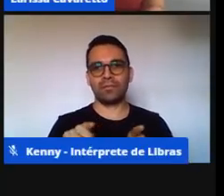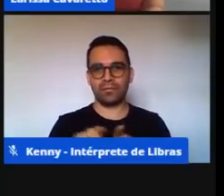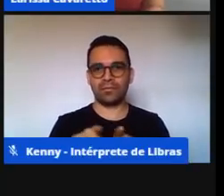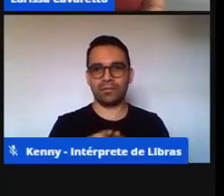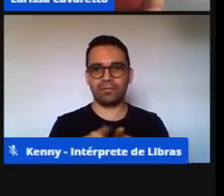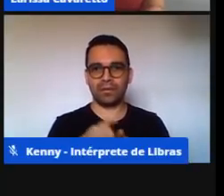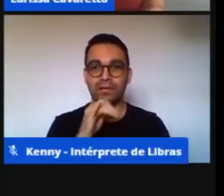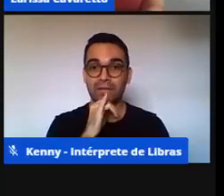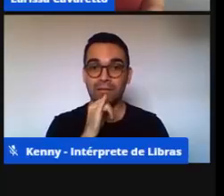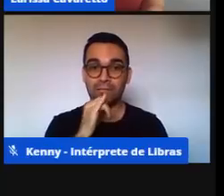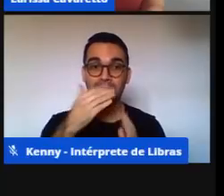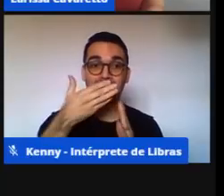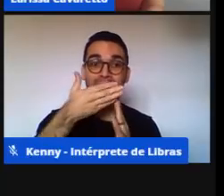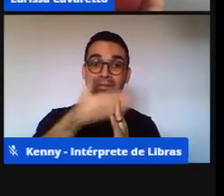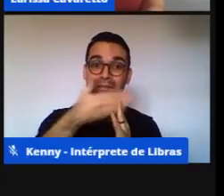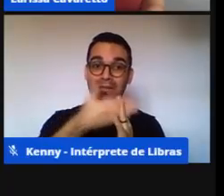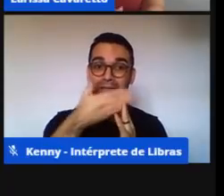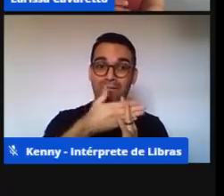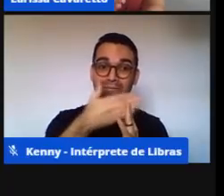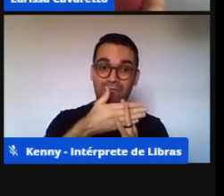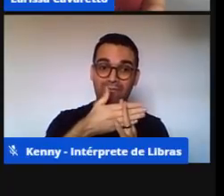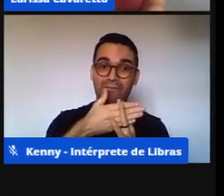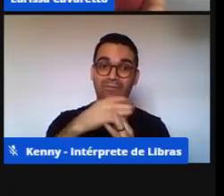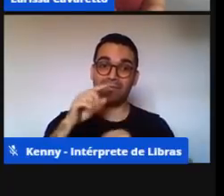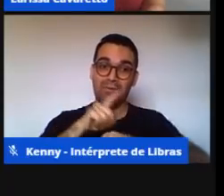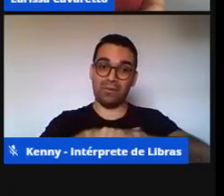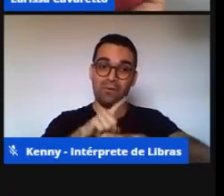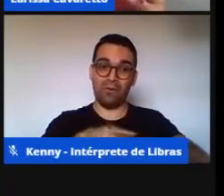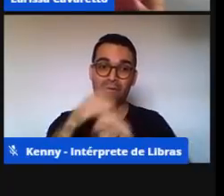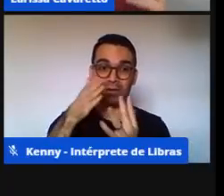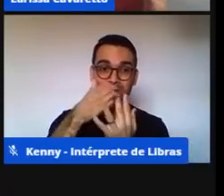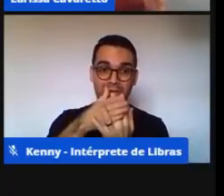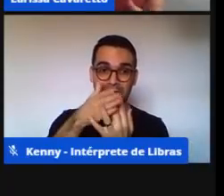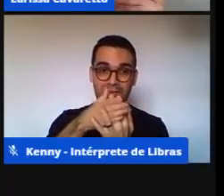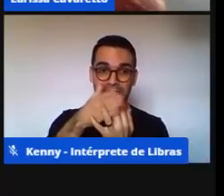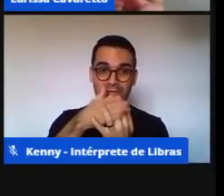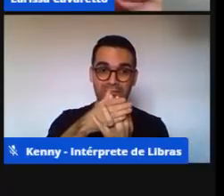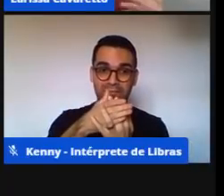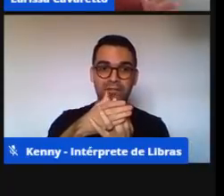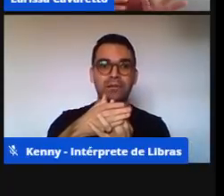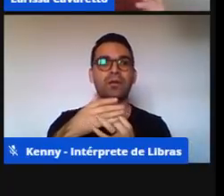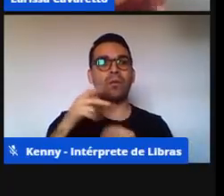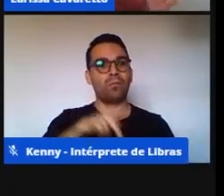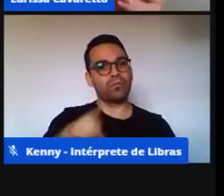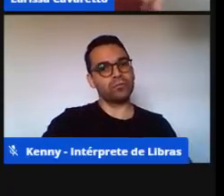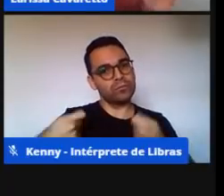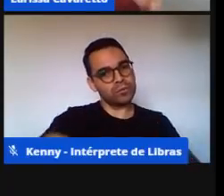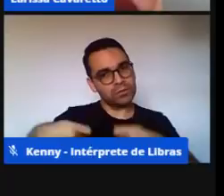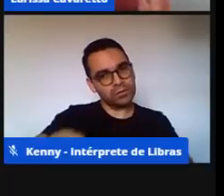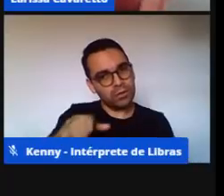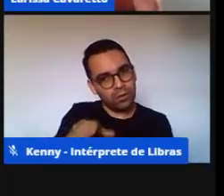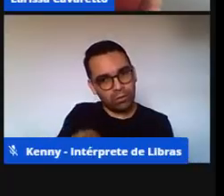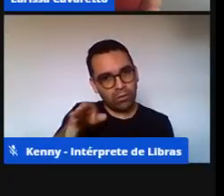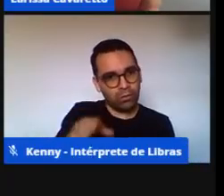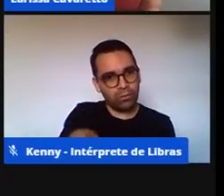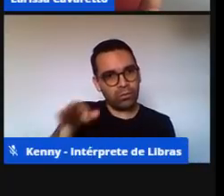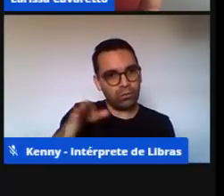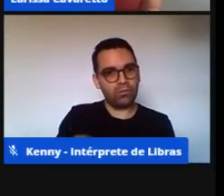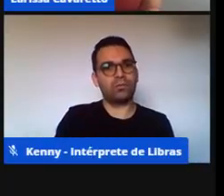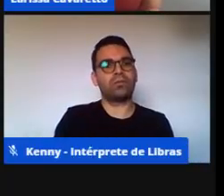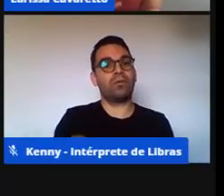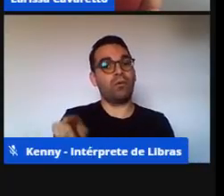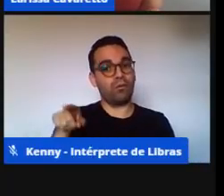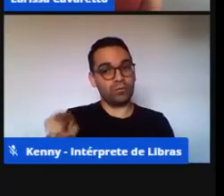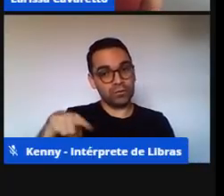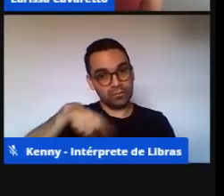sanitários normalmente é o intervalo ali, né? Então, o professor ele tem que conversar com as crianças para as crianças pedirem realmente para ir no sanitário